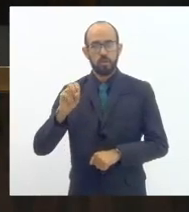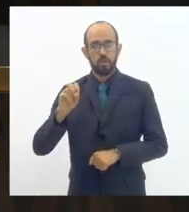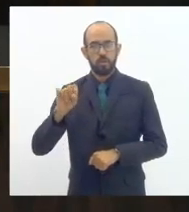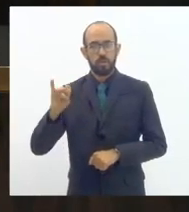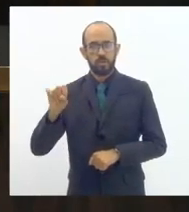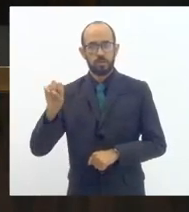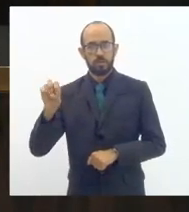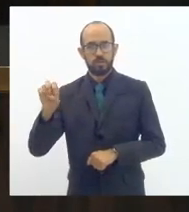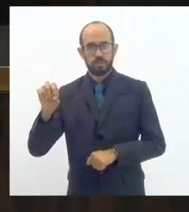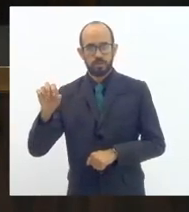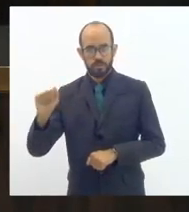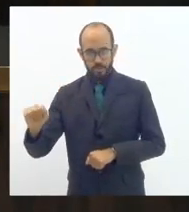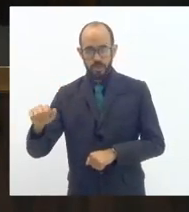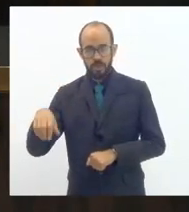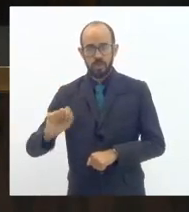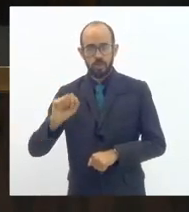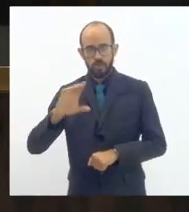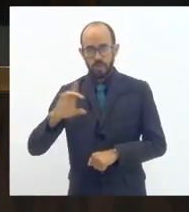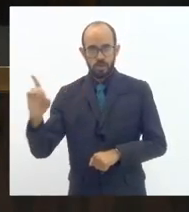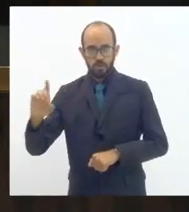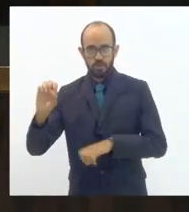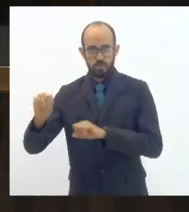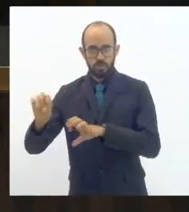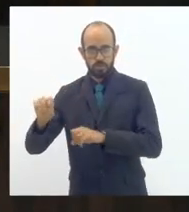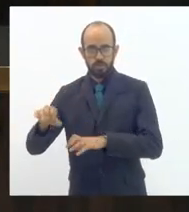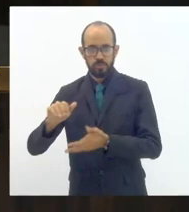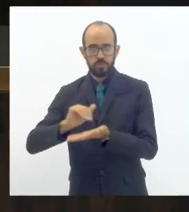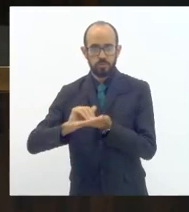coordenadora de ensino SEDUC.